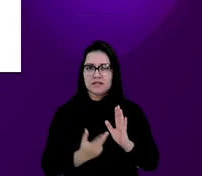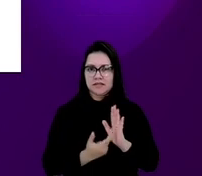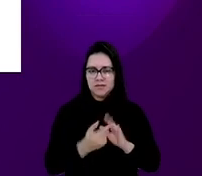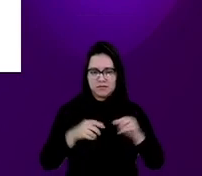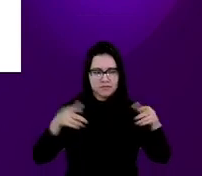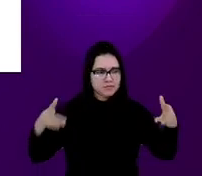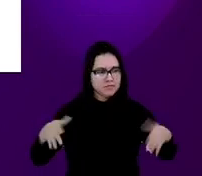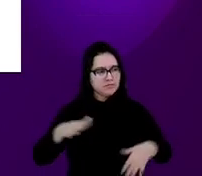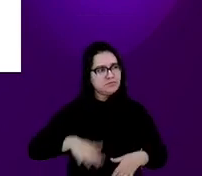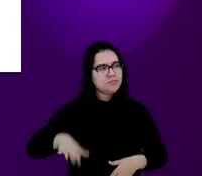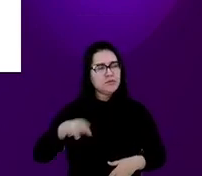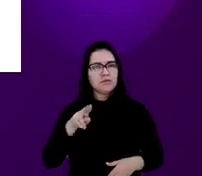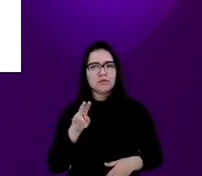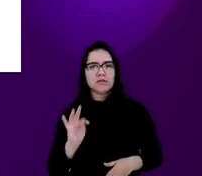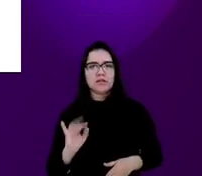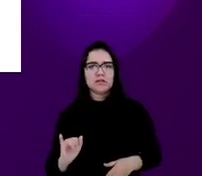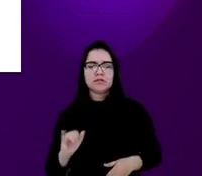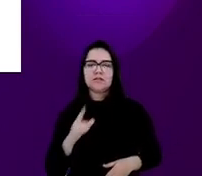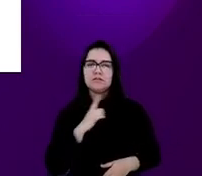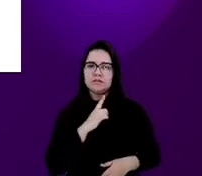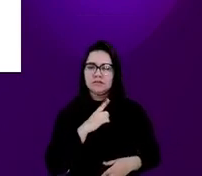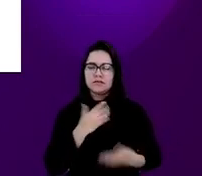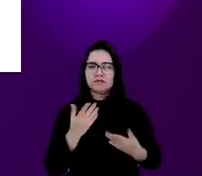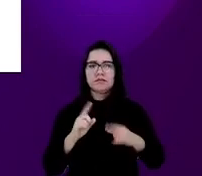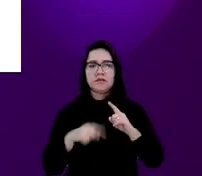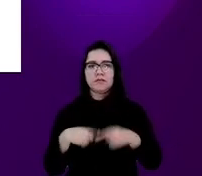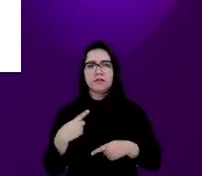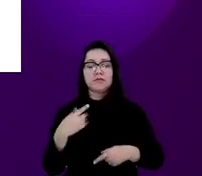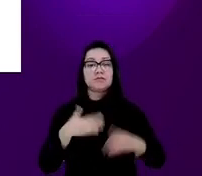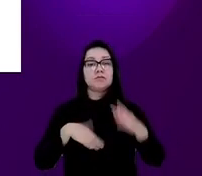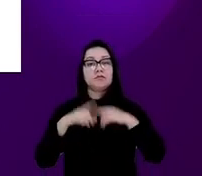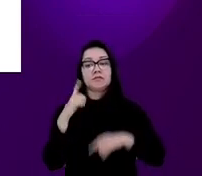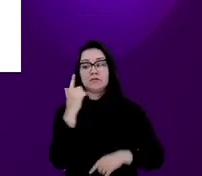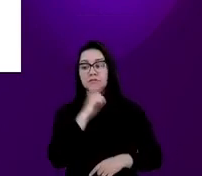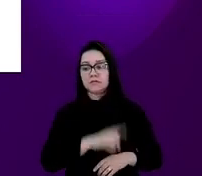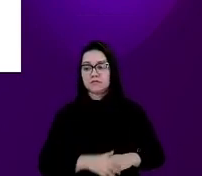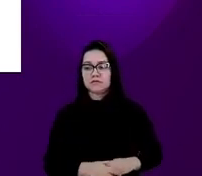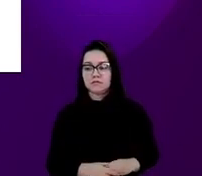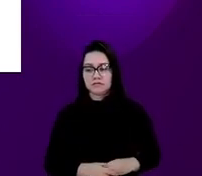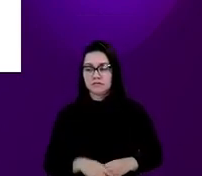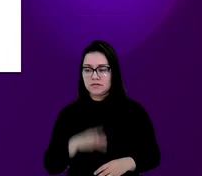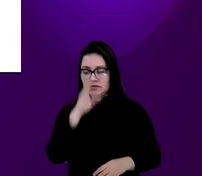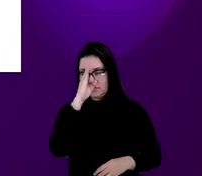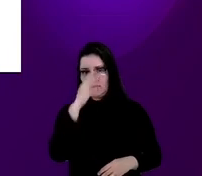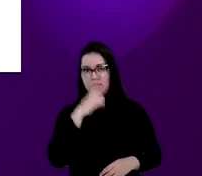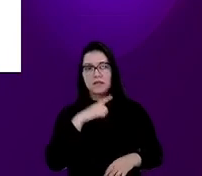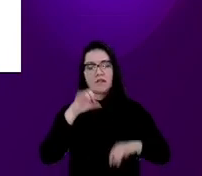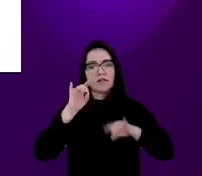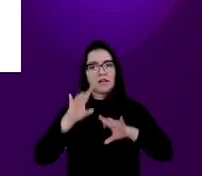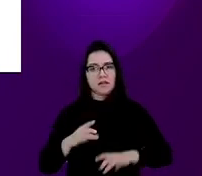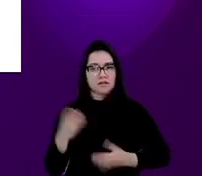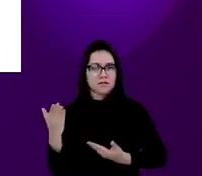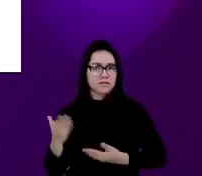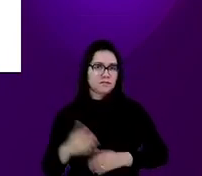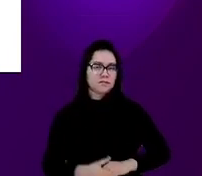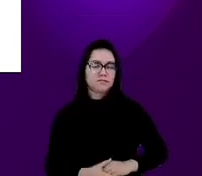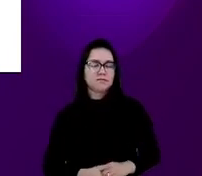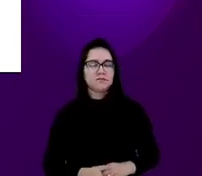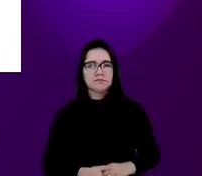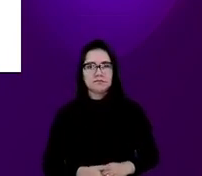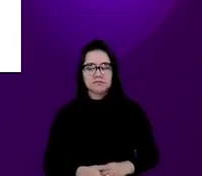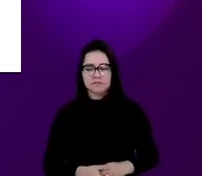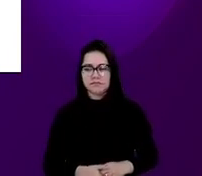poderem ter uma evolução. Não basta somente a técnica cirúrgica.